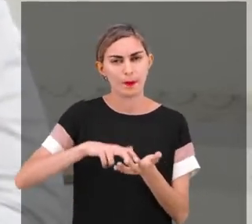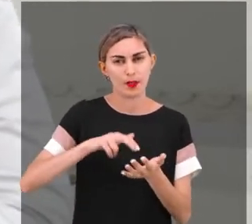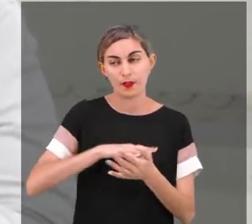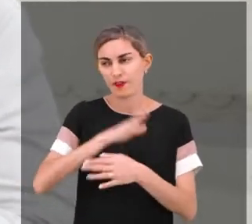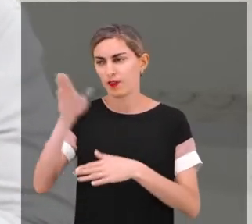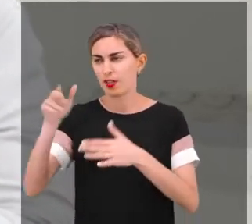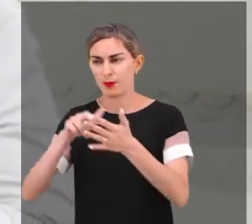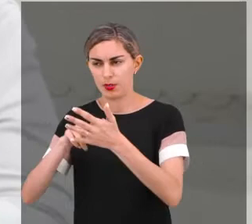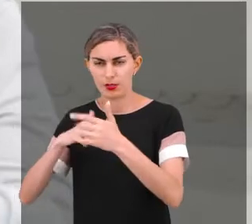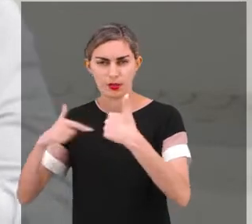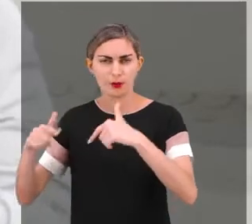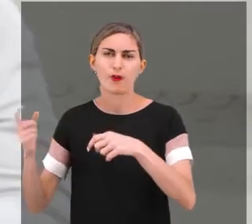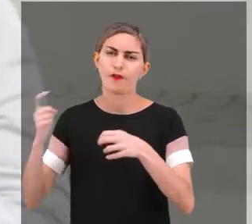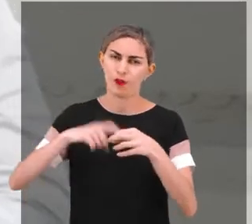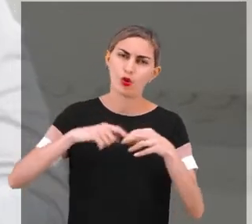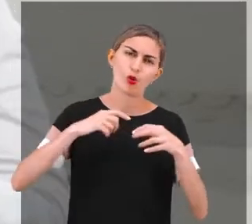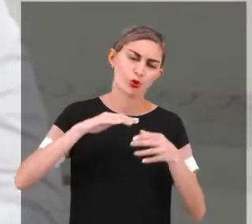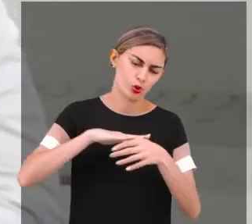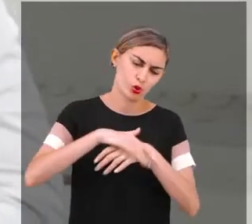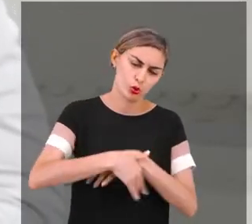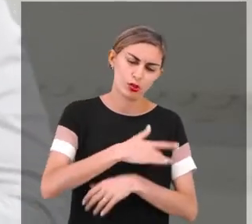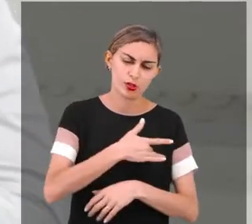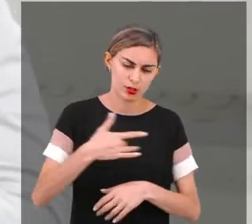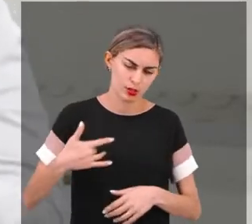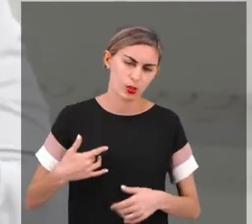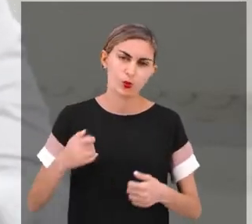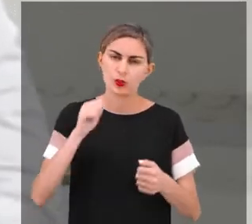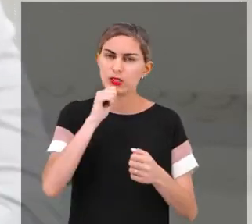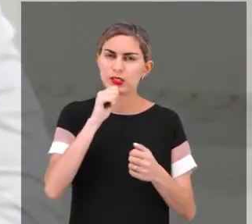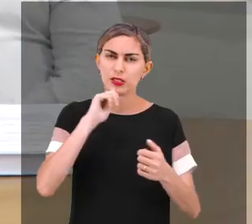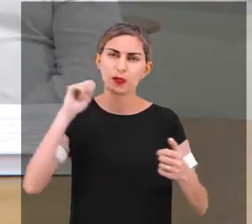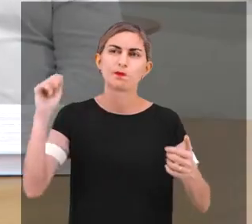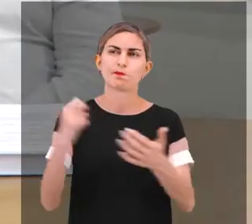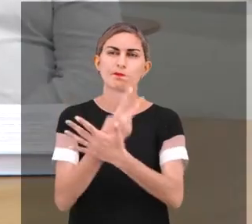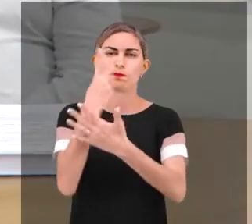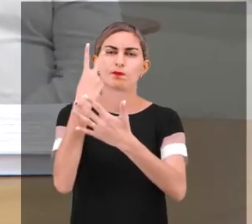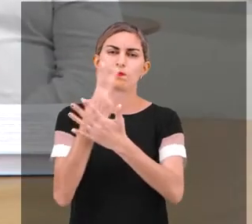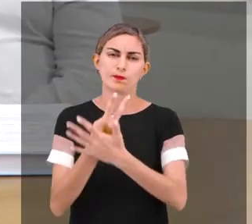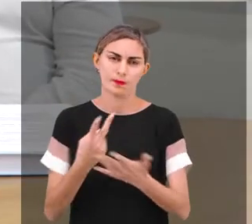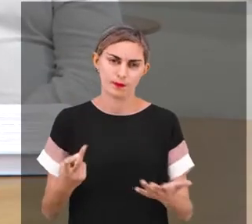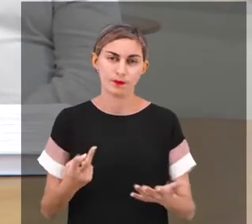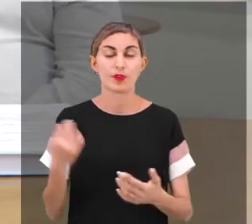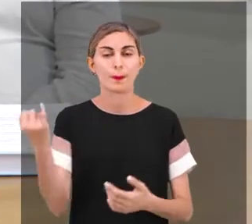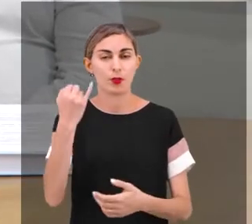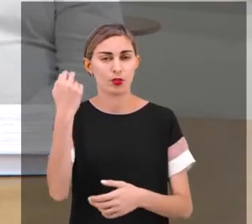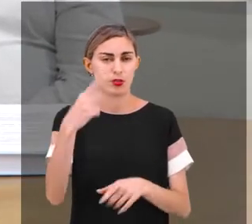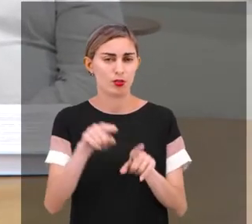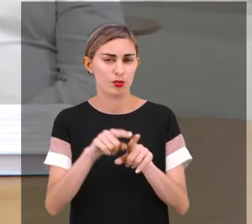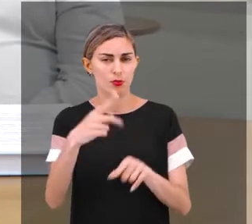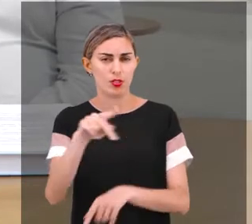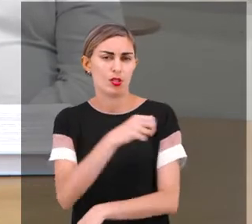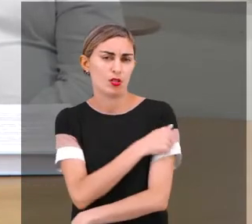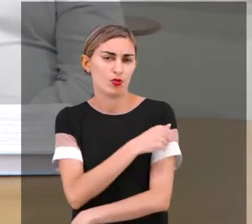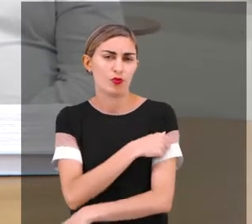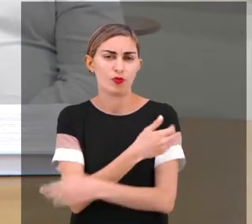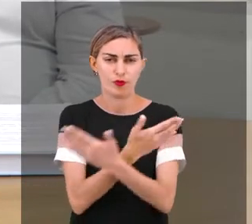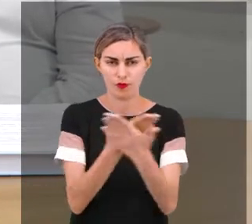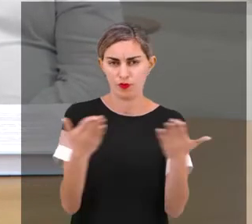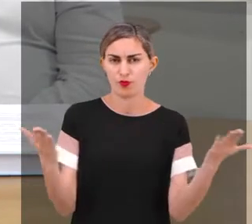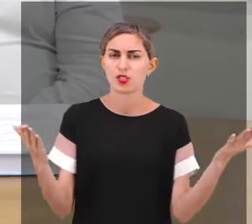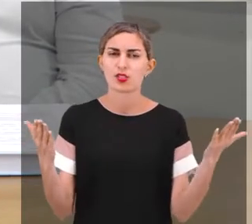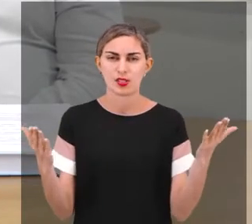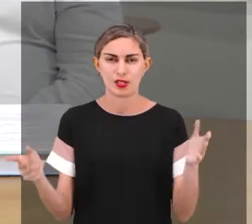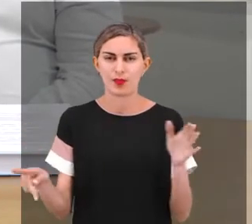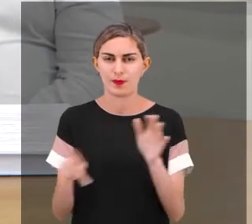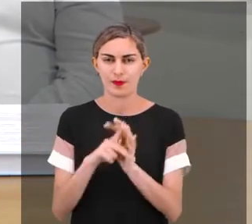de manhã para o trabalho e voltem à noite com saúde e sem acidentes. E é importante também, né, alunos, que vocês imaginem assim, vocês